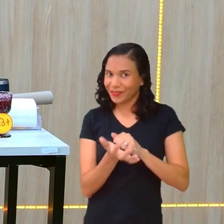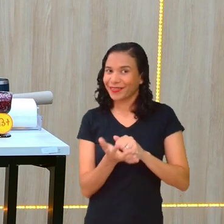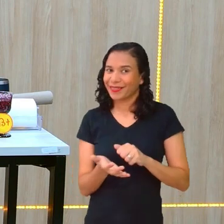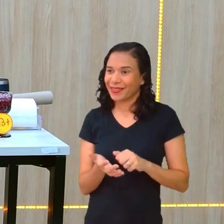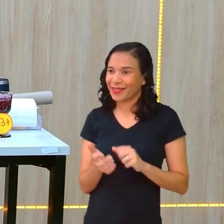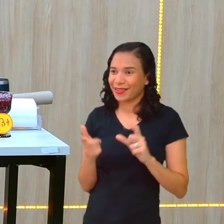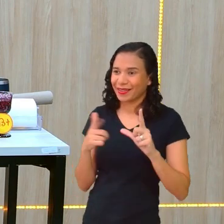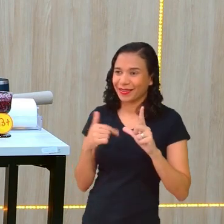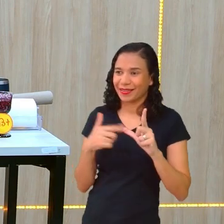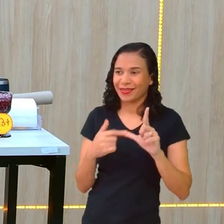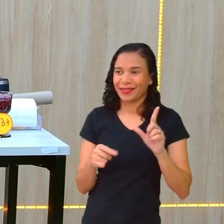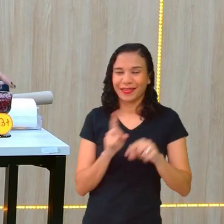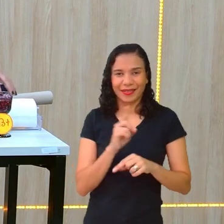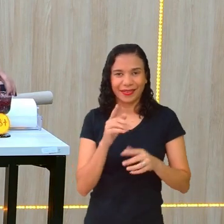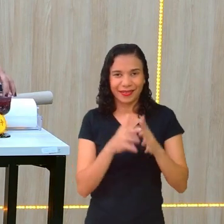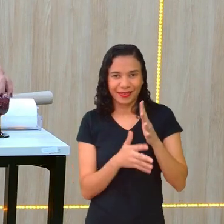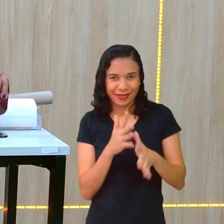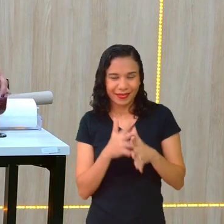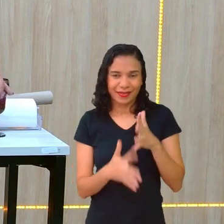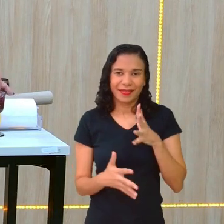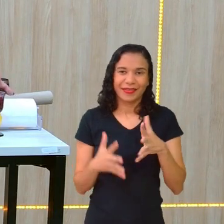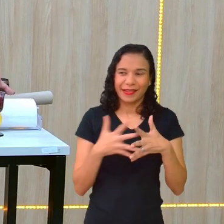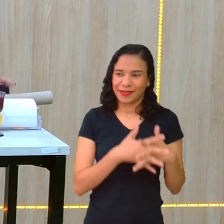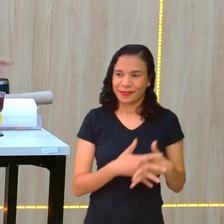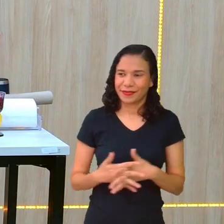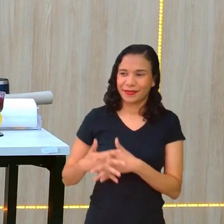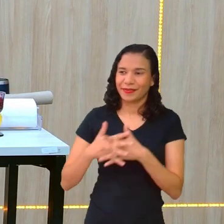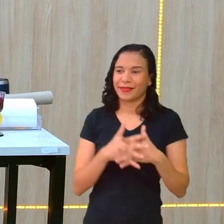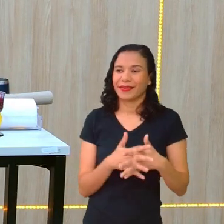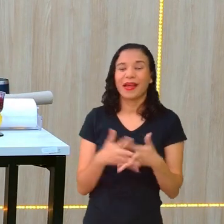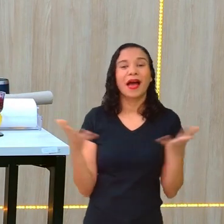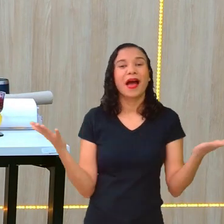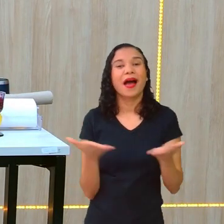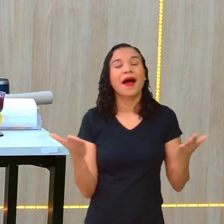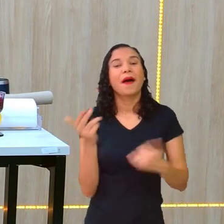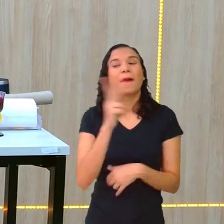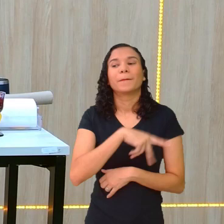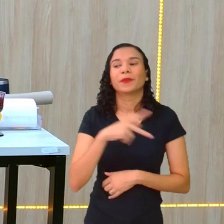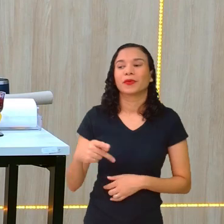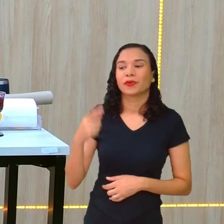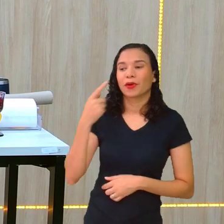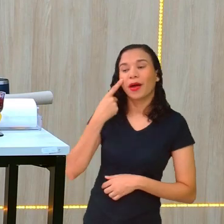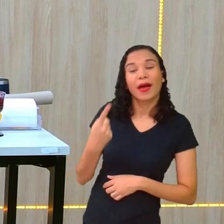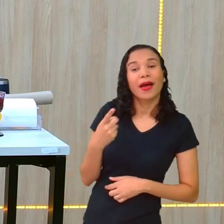e as letrinhas aqui não confundir. Então, agora a professora Cláudia está como